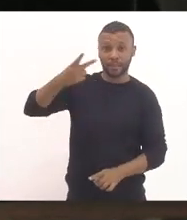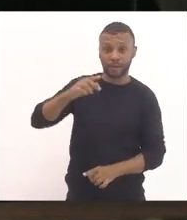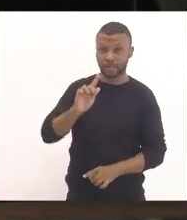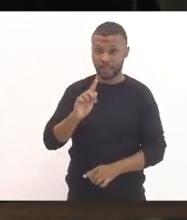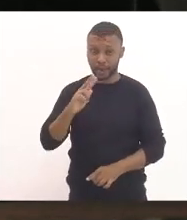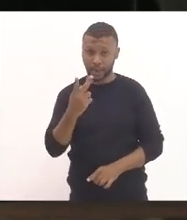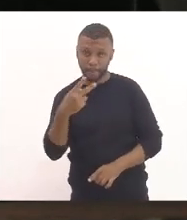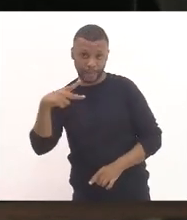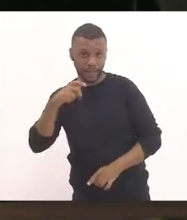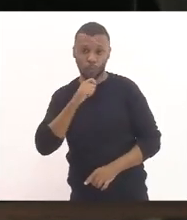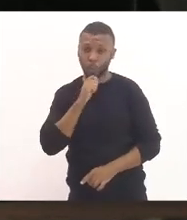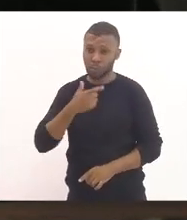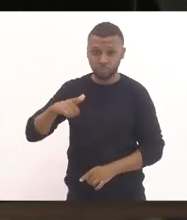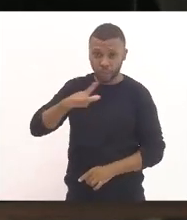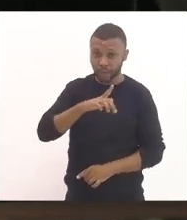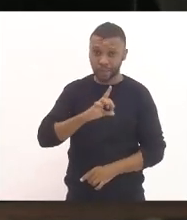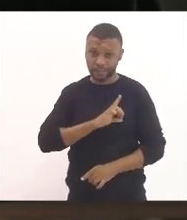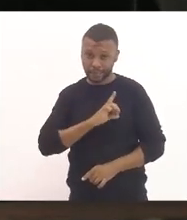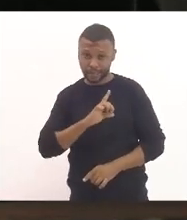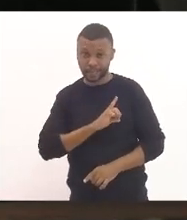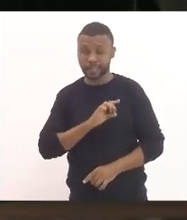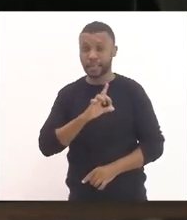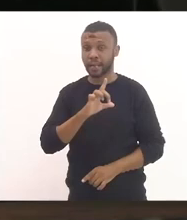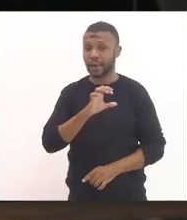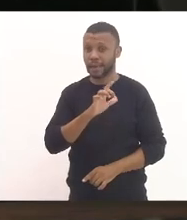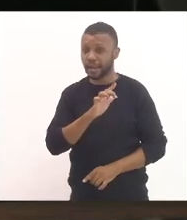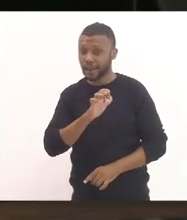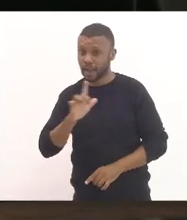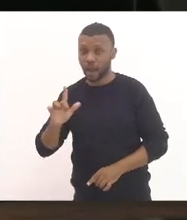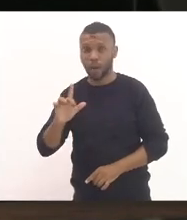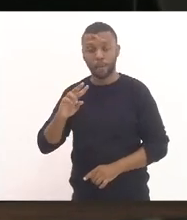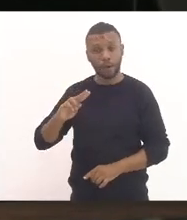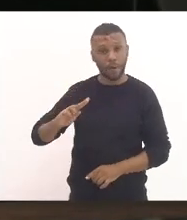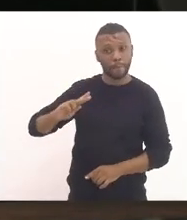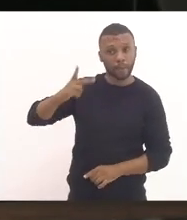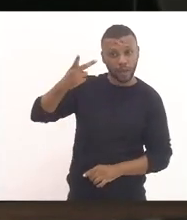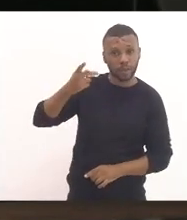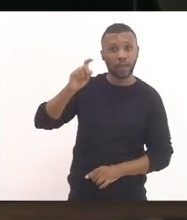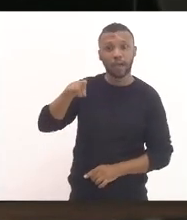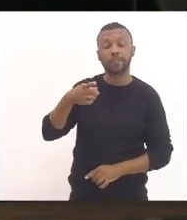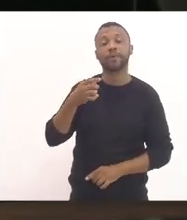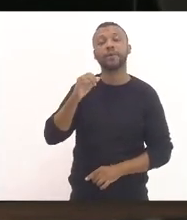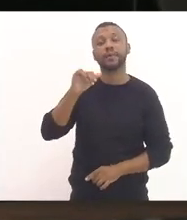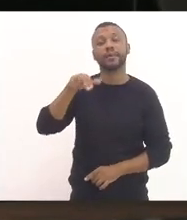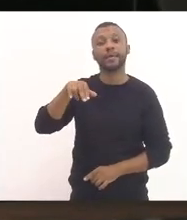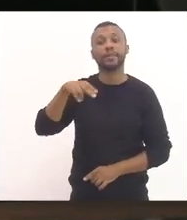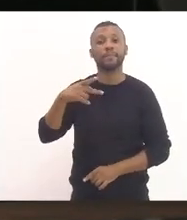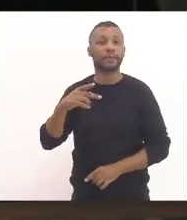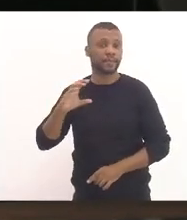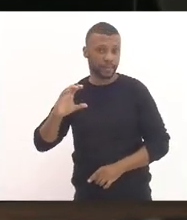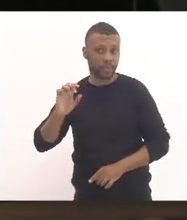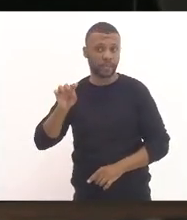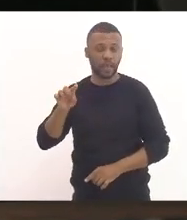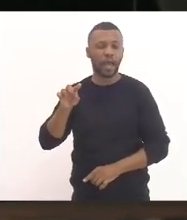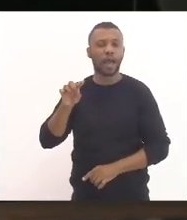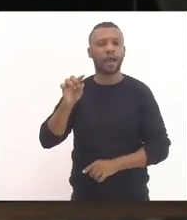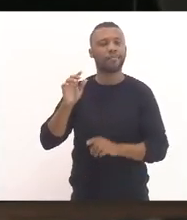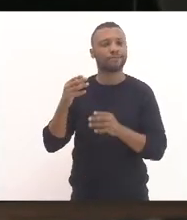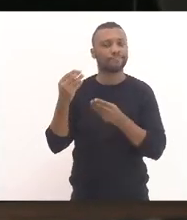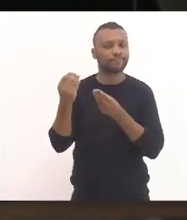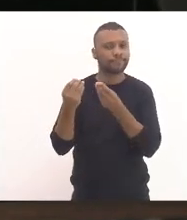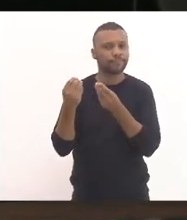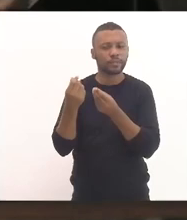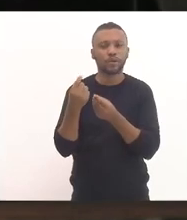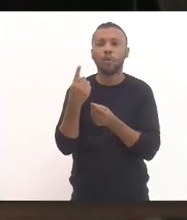HP eu não tenho aumento da delegacia legal meu homem até pelo ele e ele PC que é uma